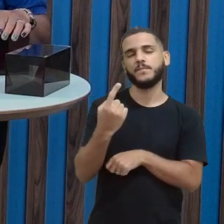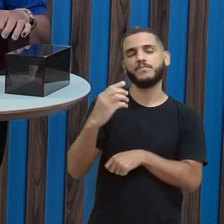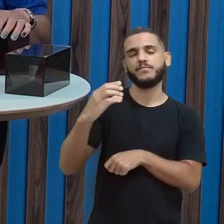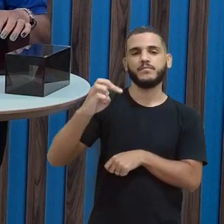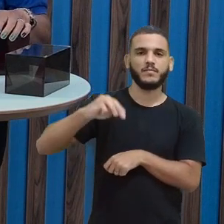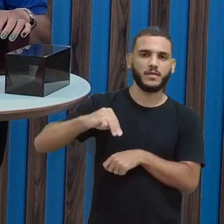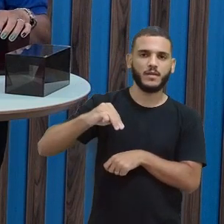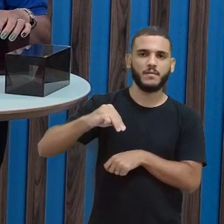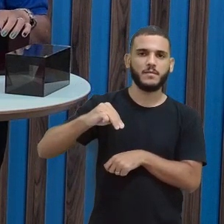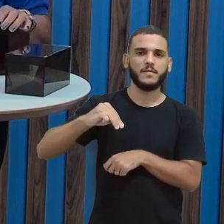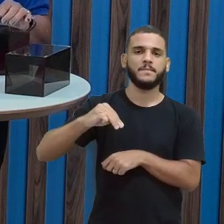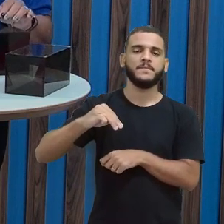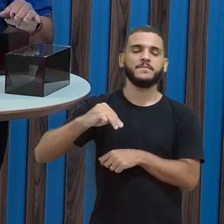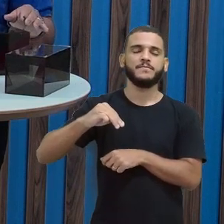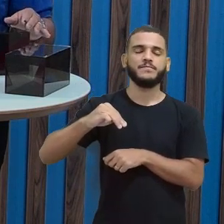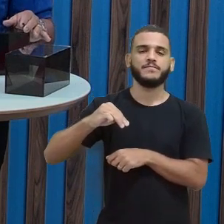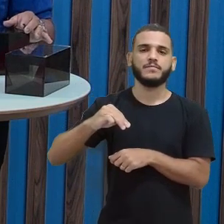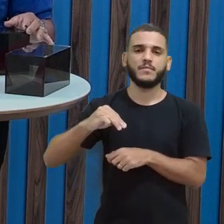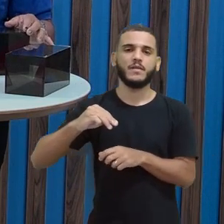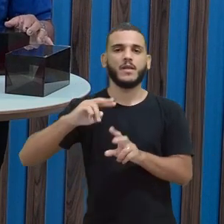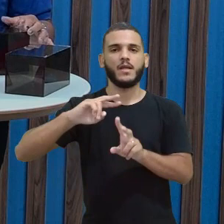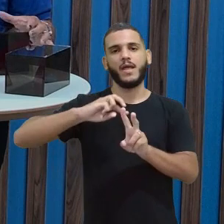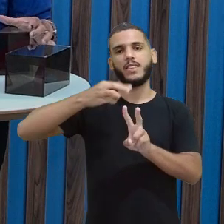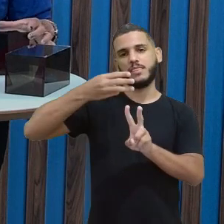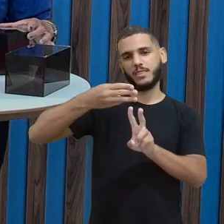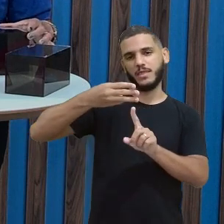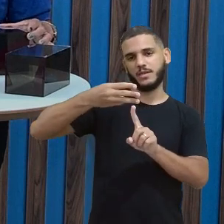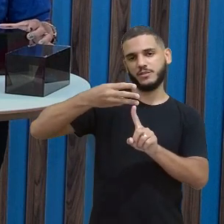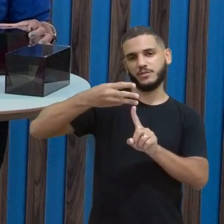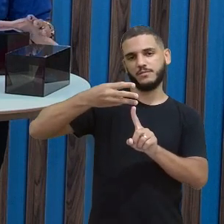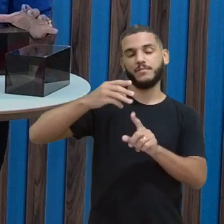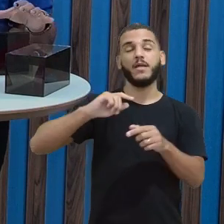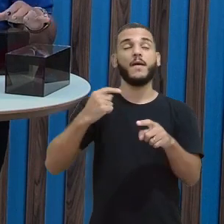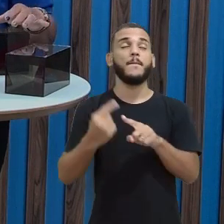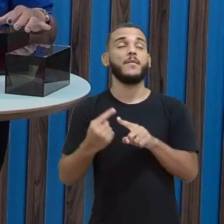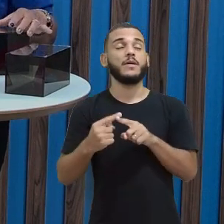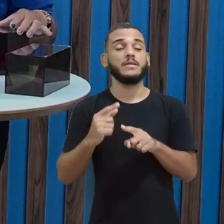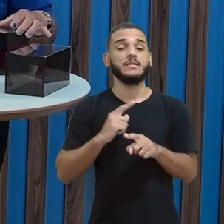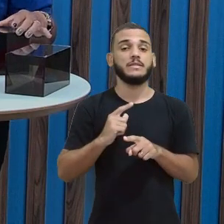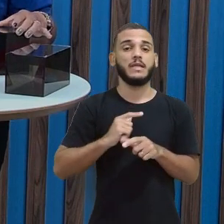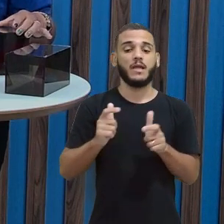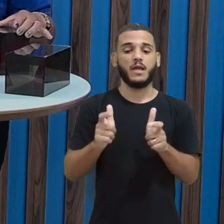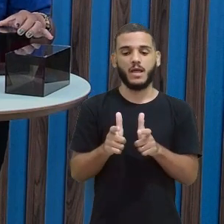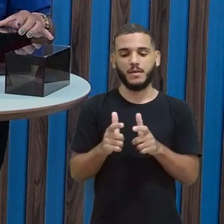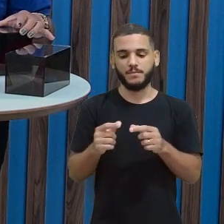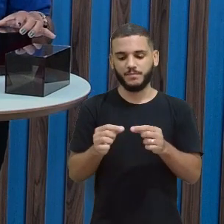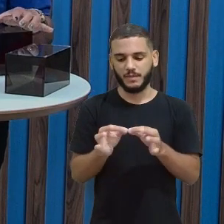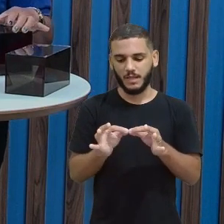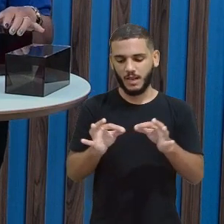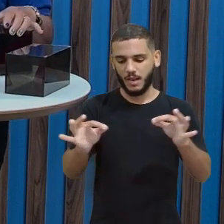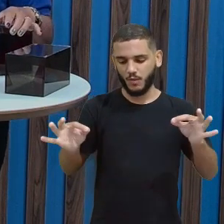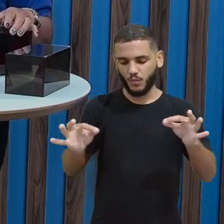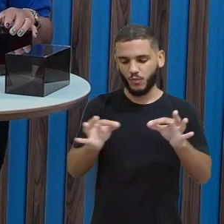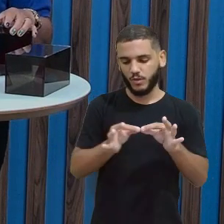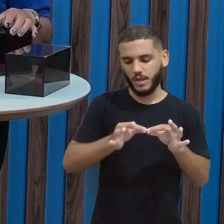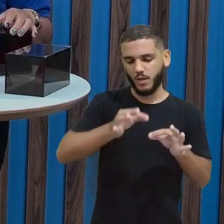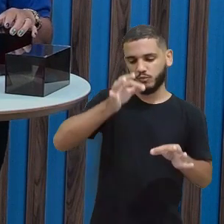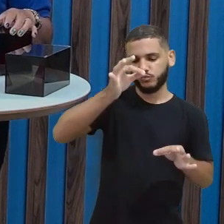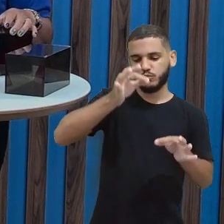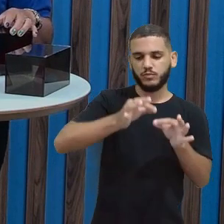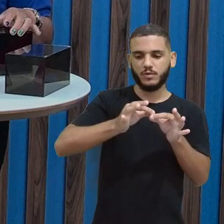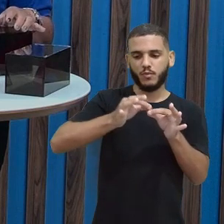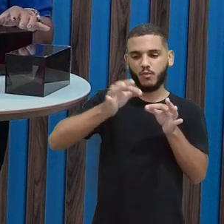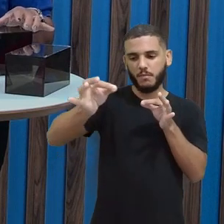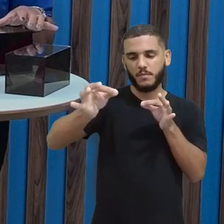cúbico, né? Porque eu vou ter largura de 1 centímetro, altura de 1 centímetro, comprimento de 1